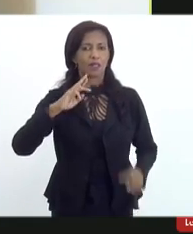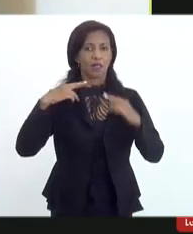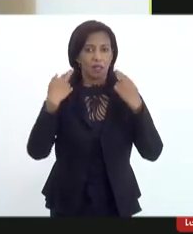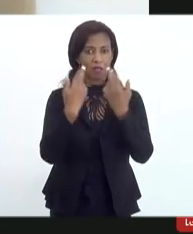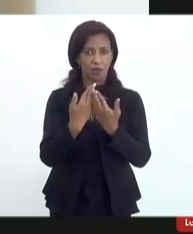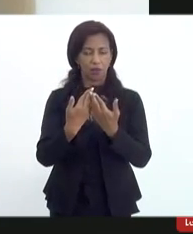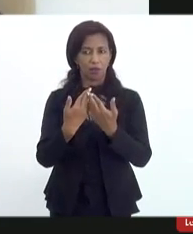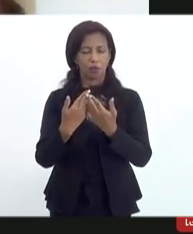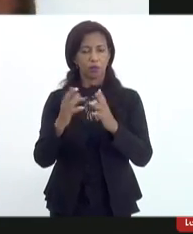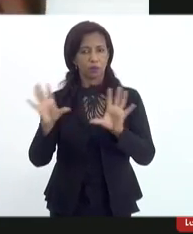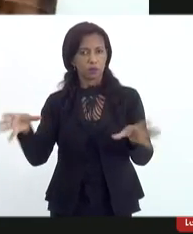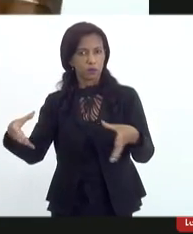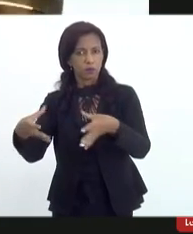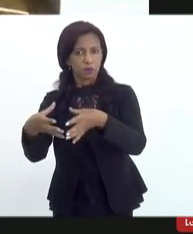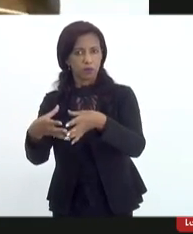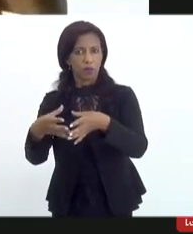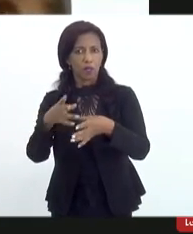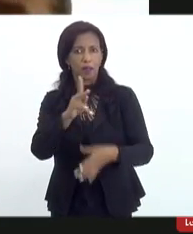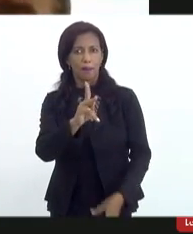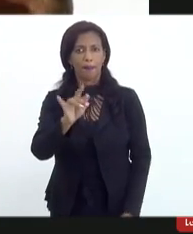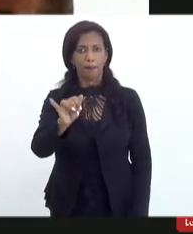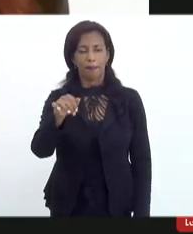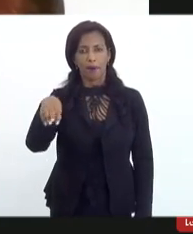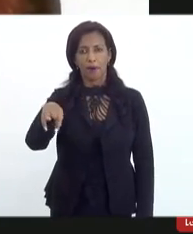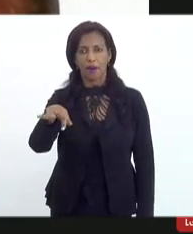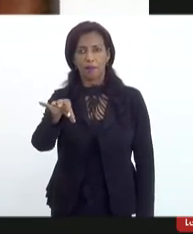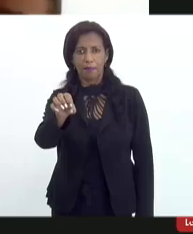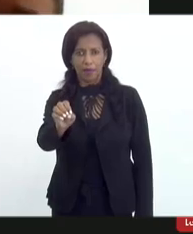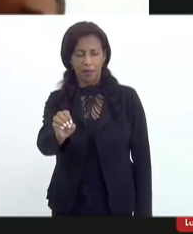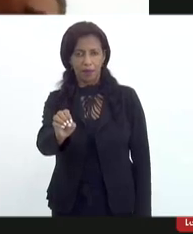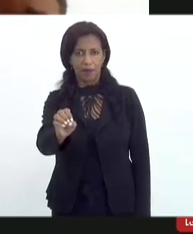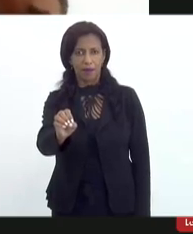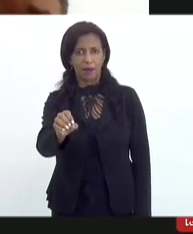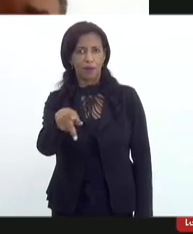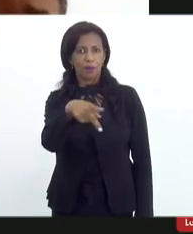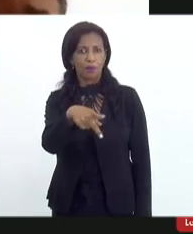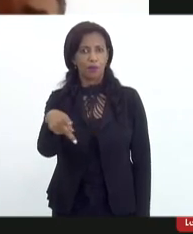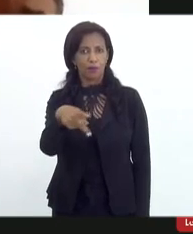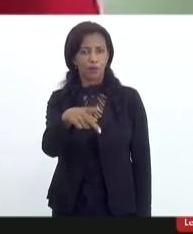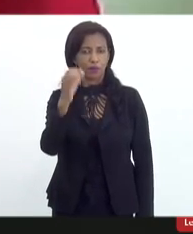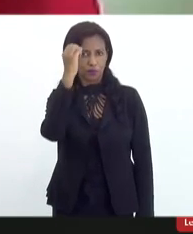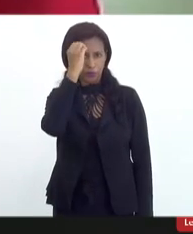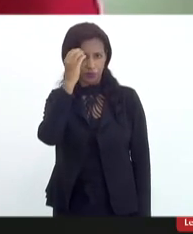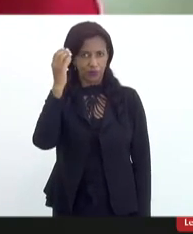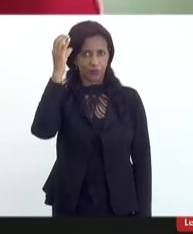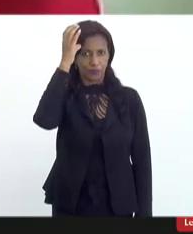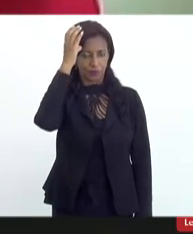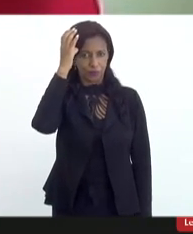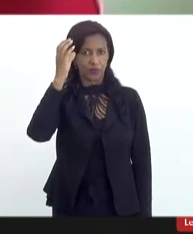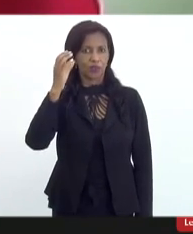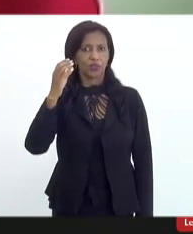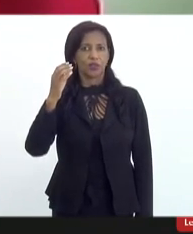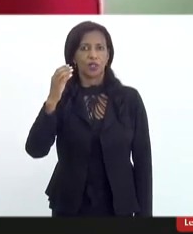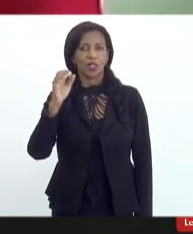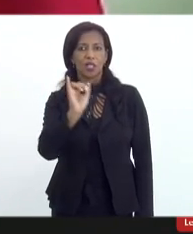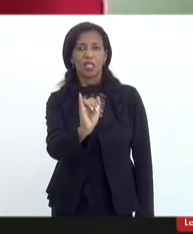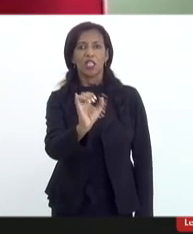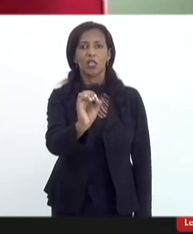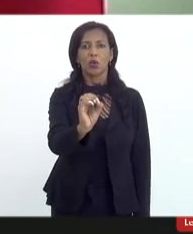a oitiva de pai Márcio de Jagun, professor de cultura, idioma